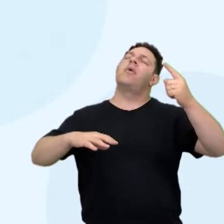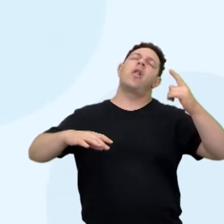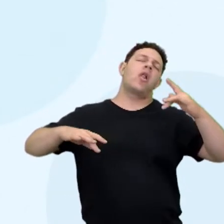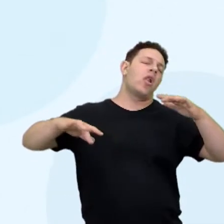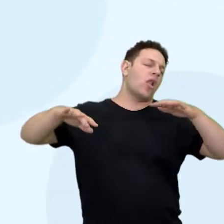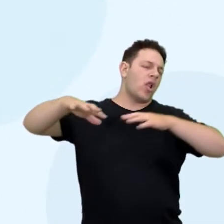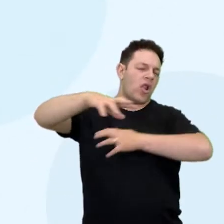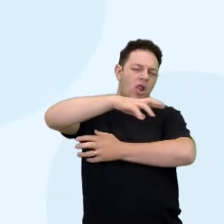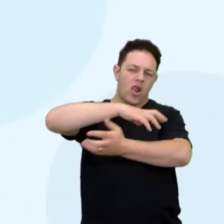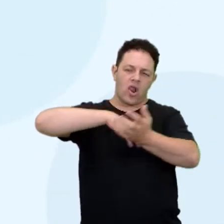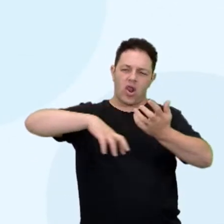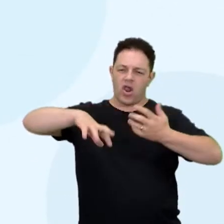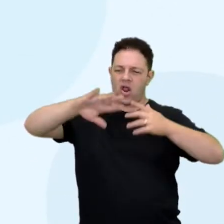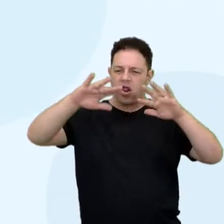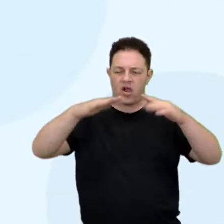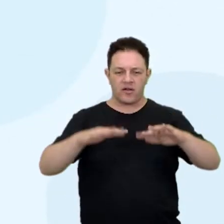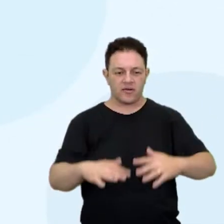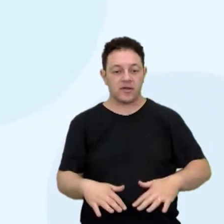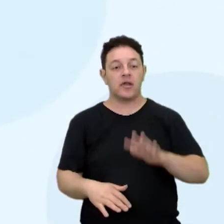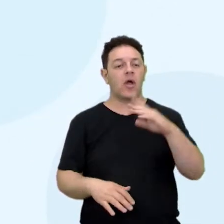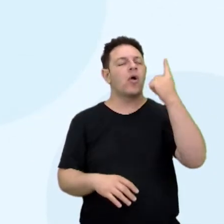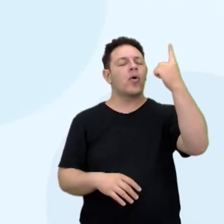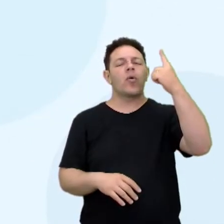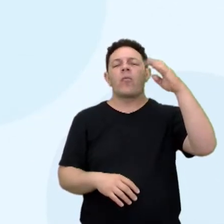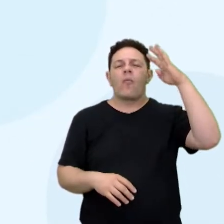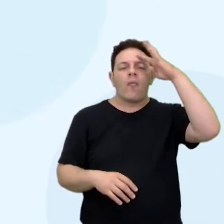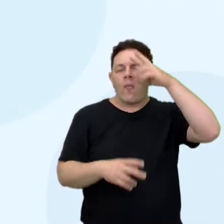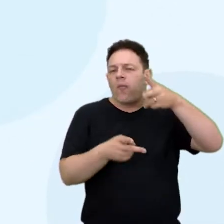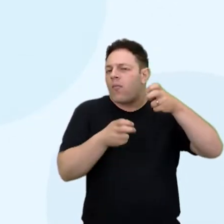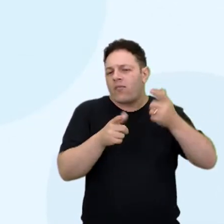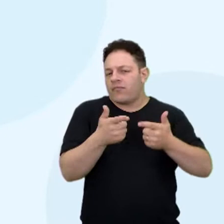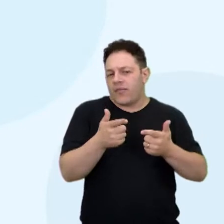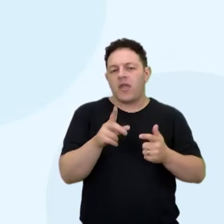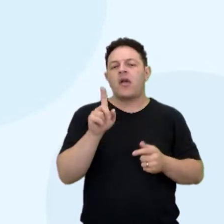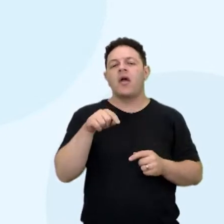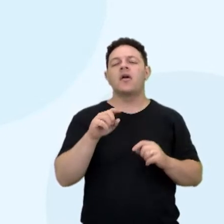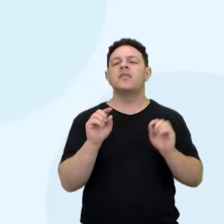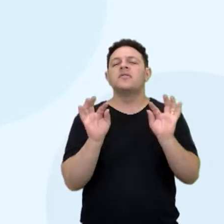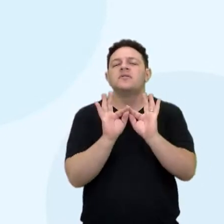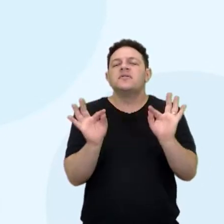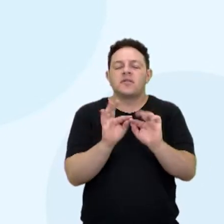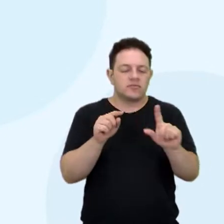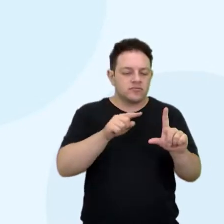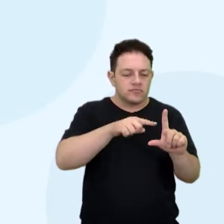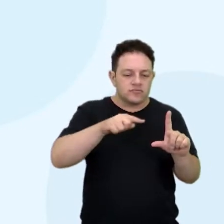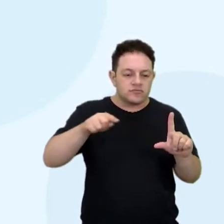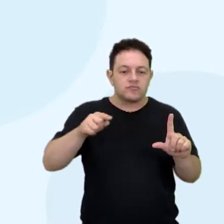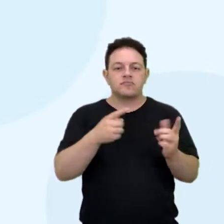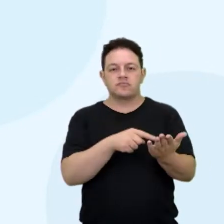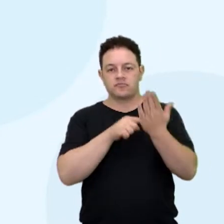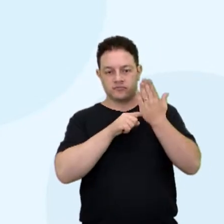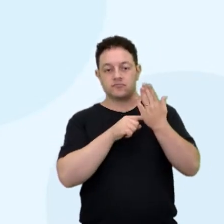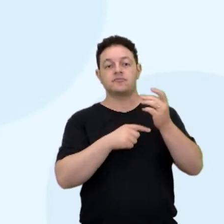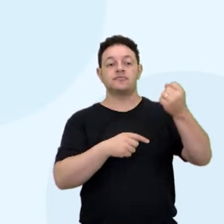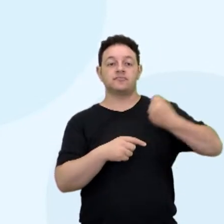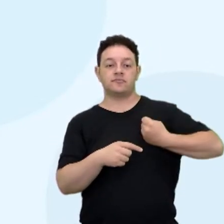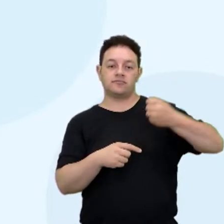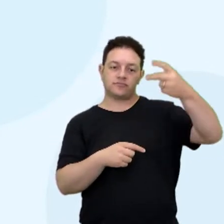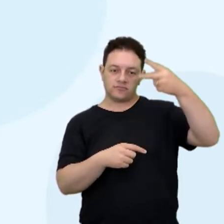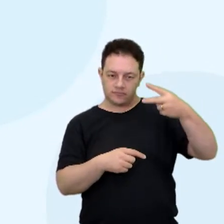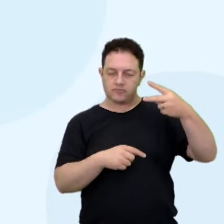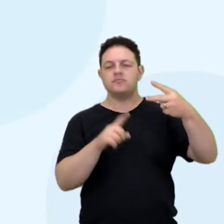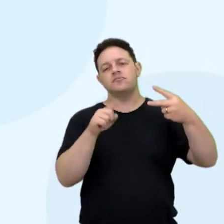o 1, que é imperceptível, aí, é registrado aí somente por sismógrafos, né? Aí no 2 aí, que ele cita